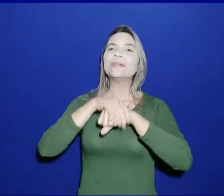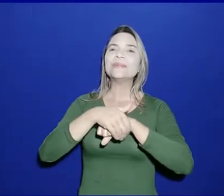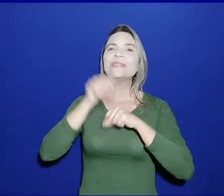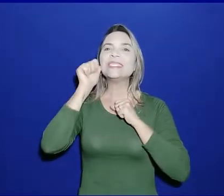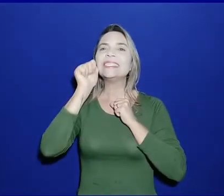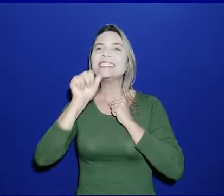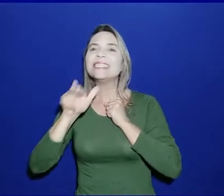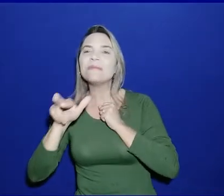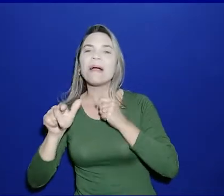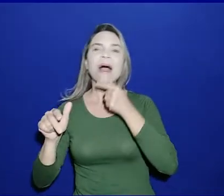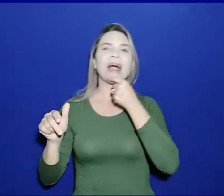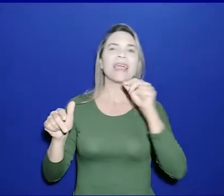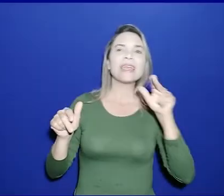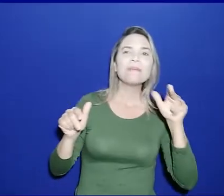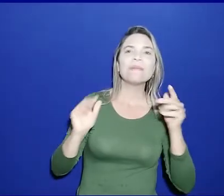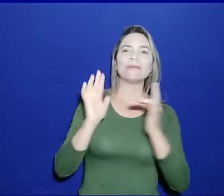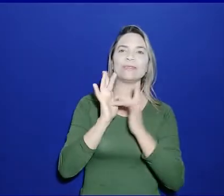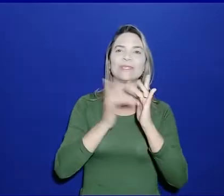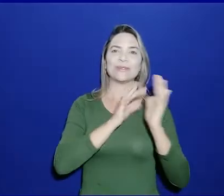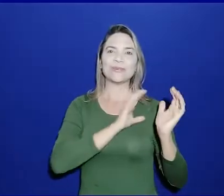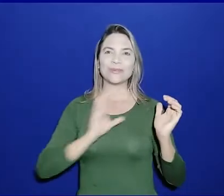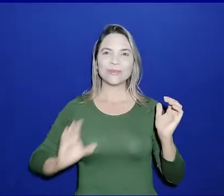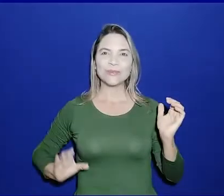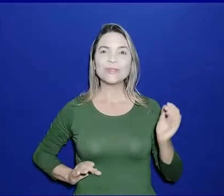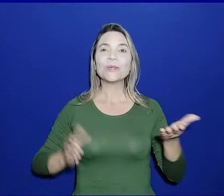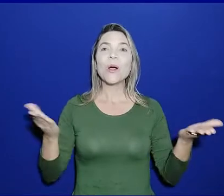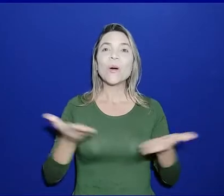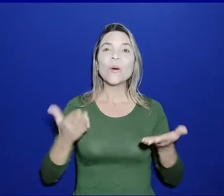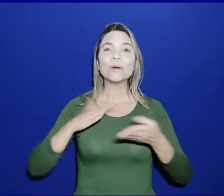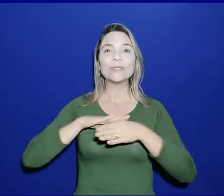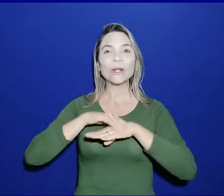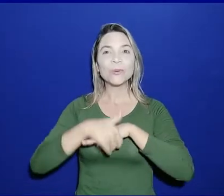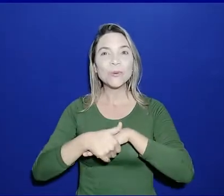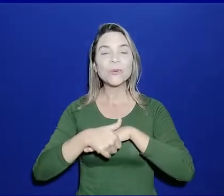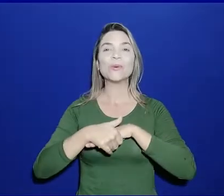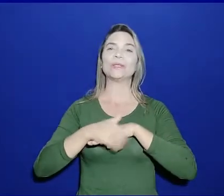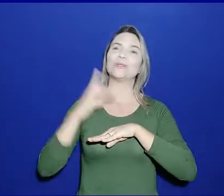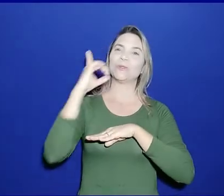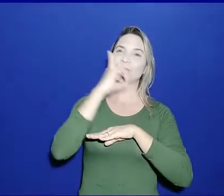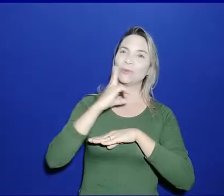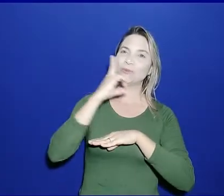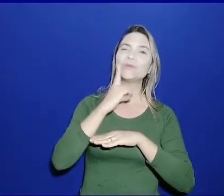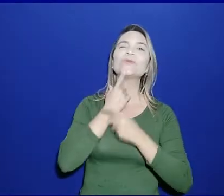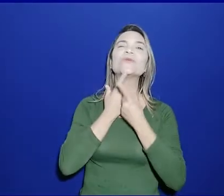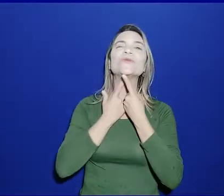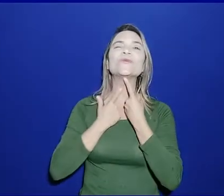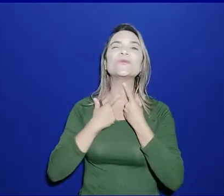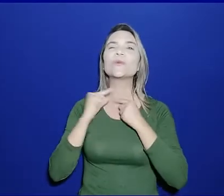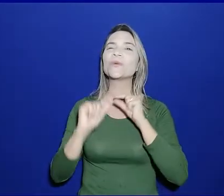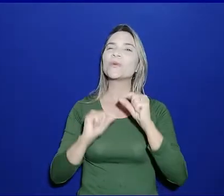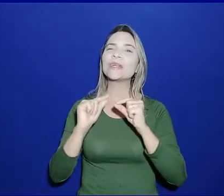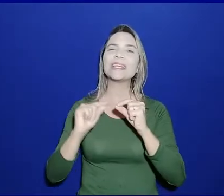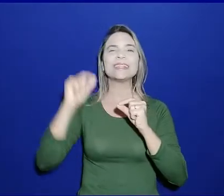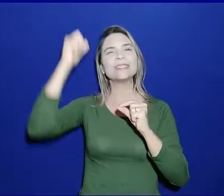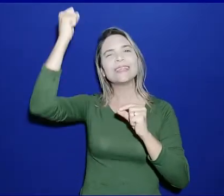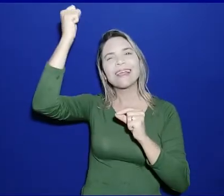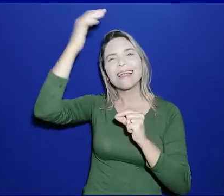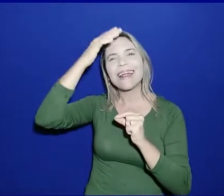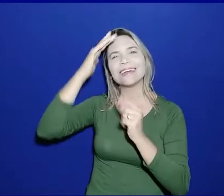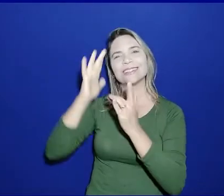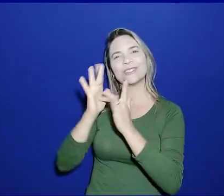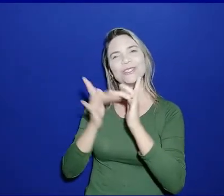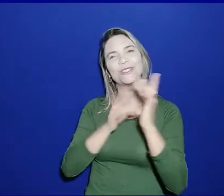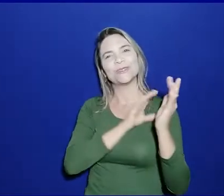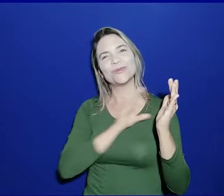querido irmão, querida irmã em Cristo Jesus. Nesta noite de domingo, meu desejo sincero é que a graça do Senhor